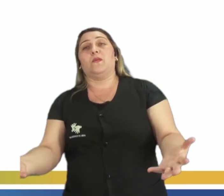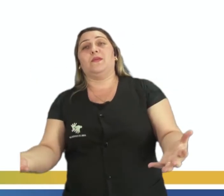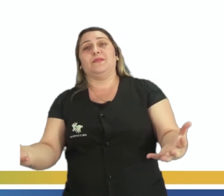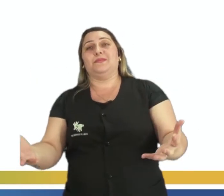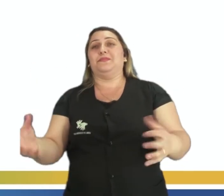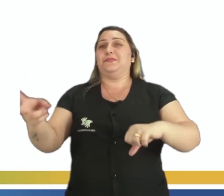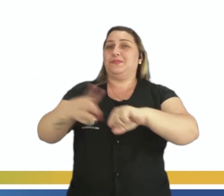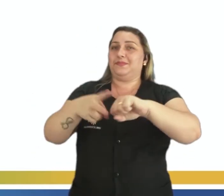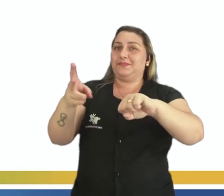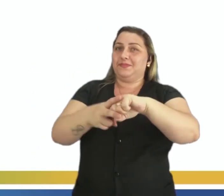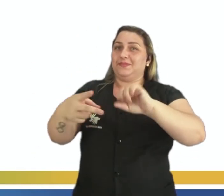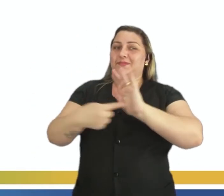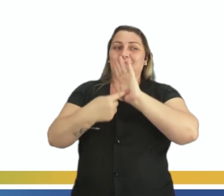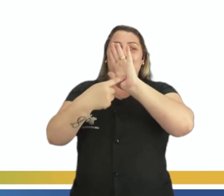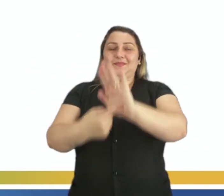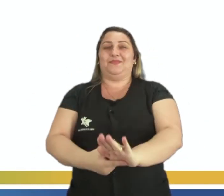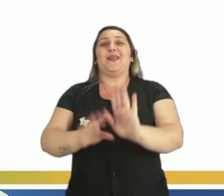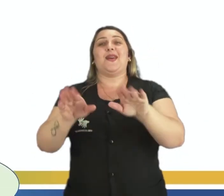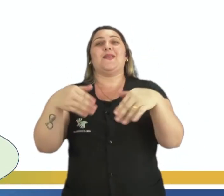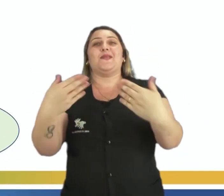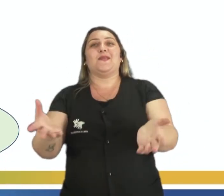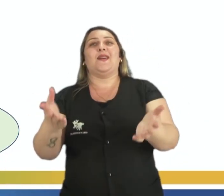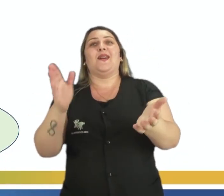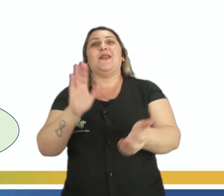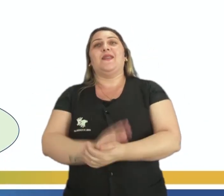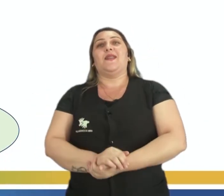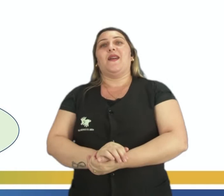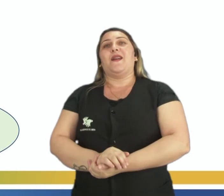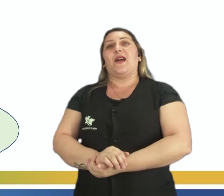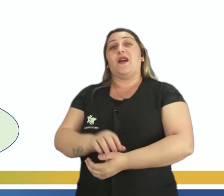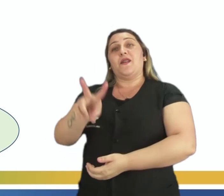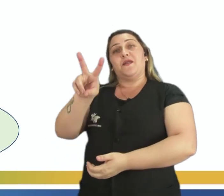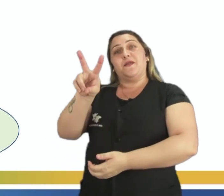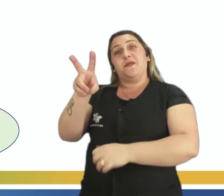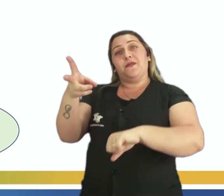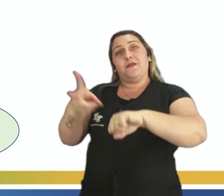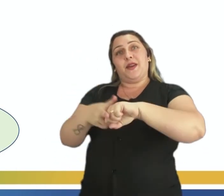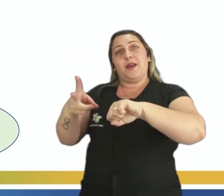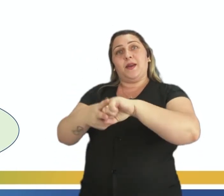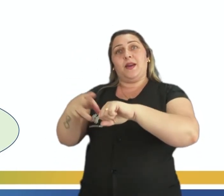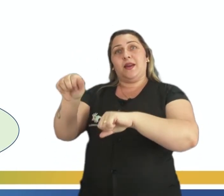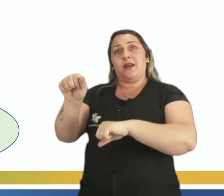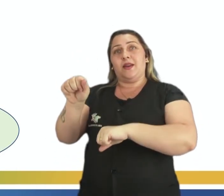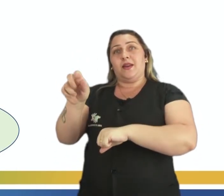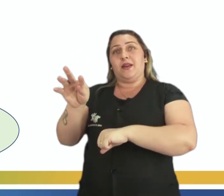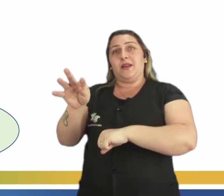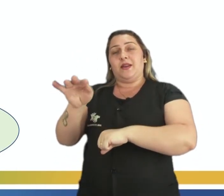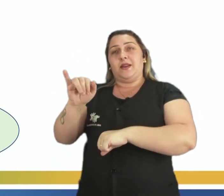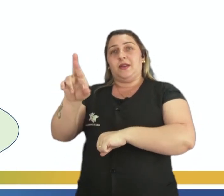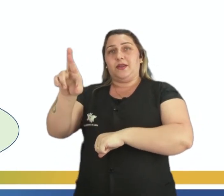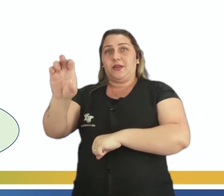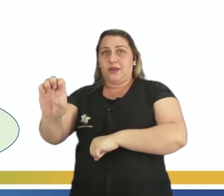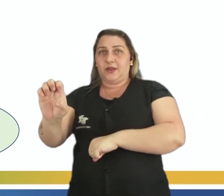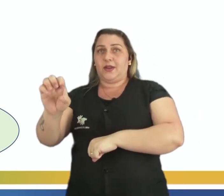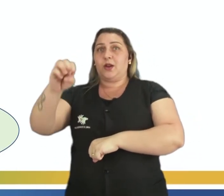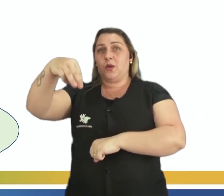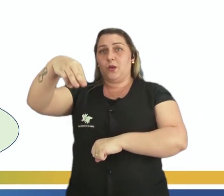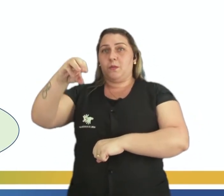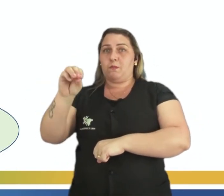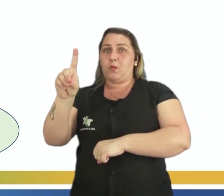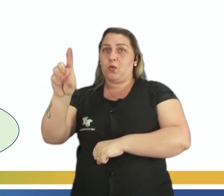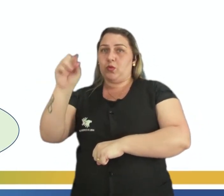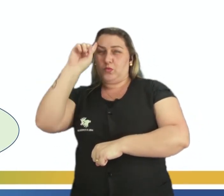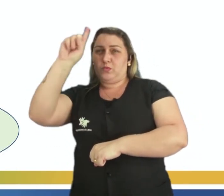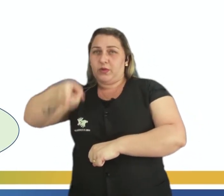que você pode destacar aqui e qual é o modo deles? Eu destaco para vocês. O verbo atire, por exemplo, está no